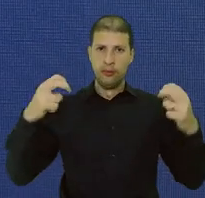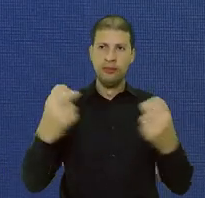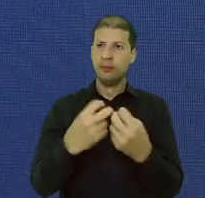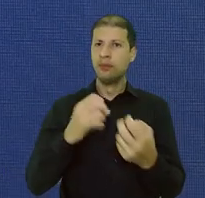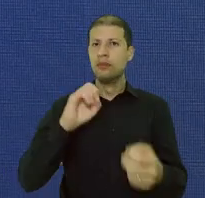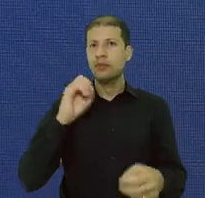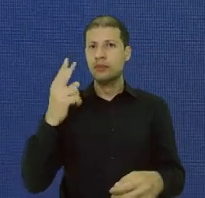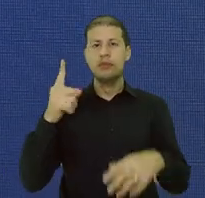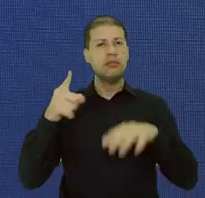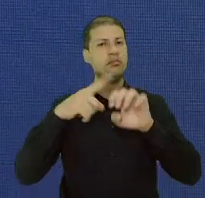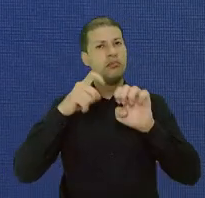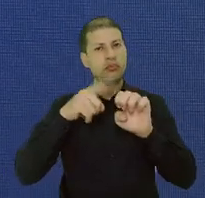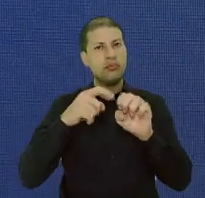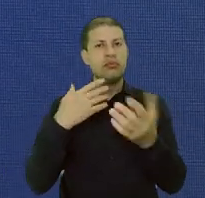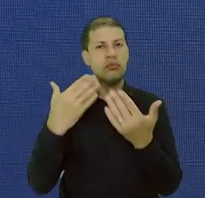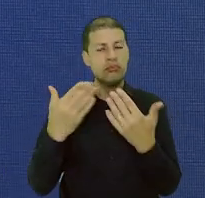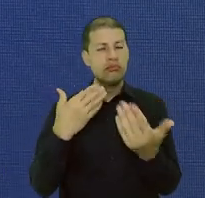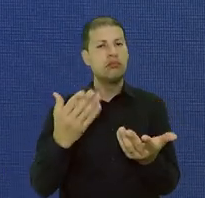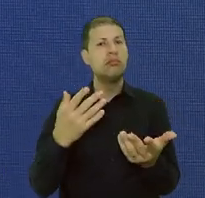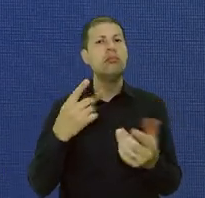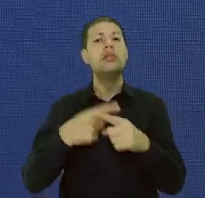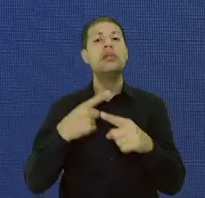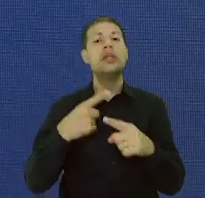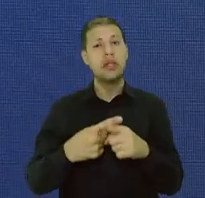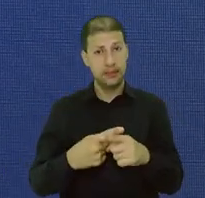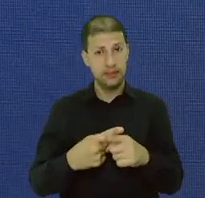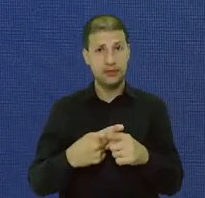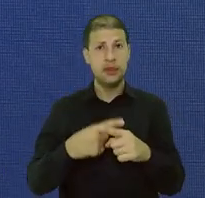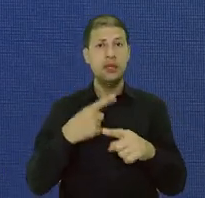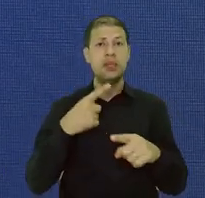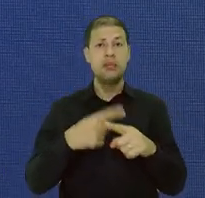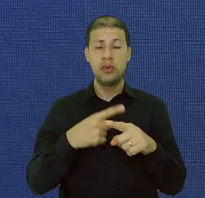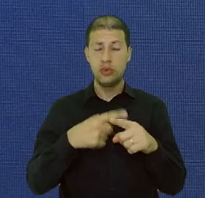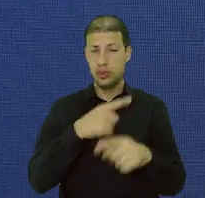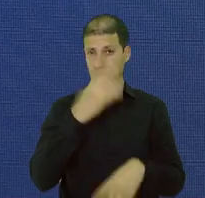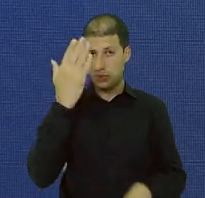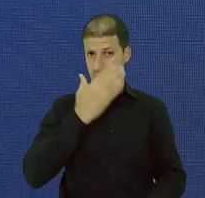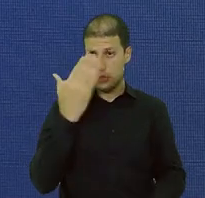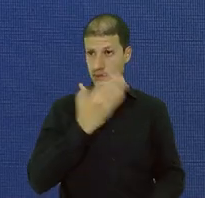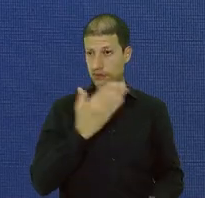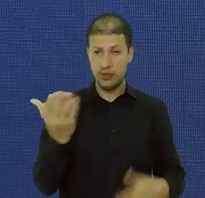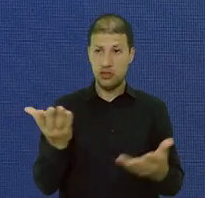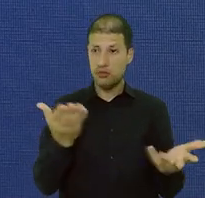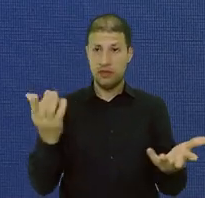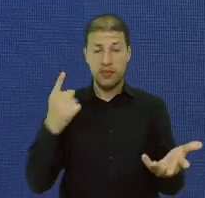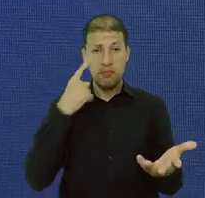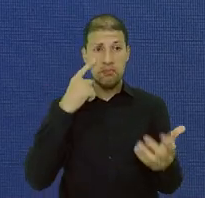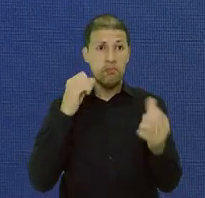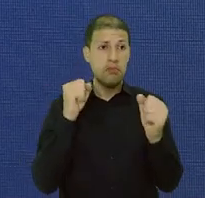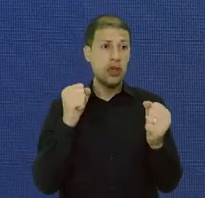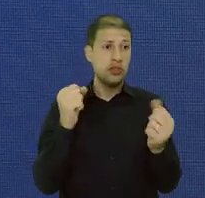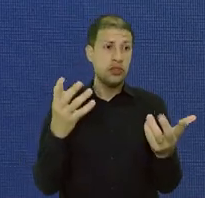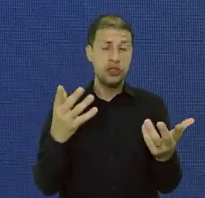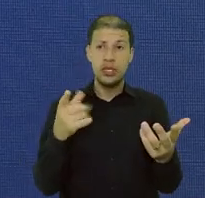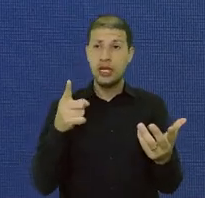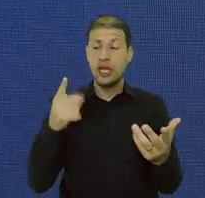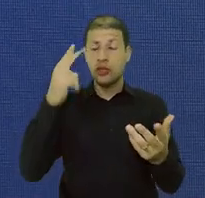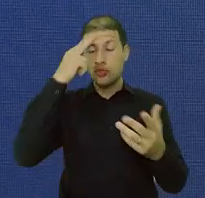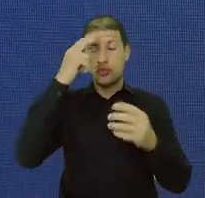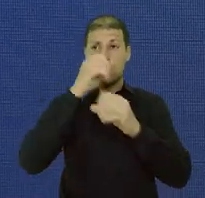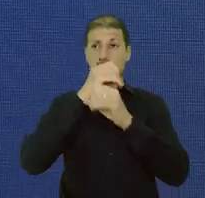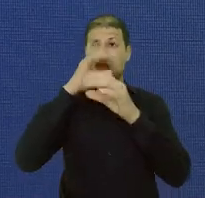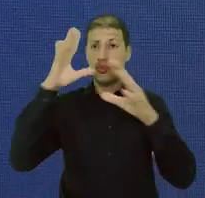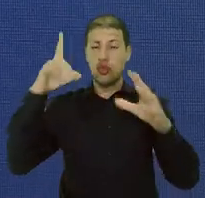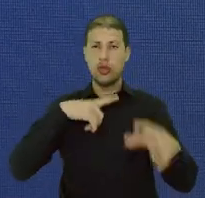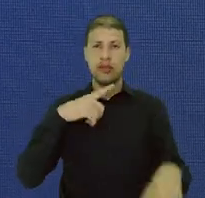ou do Empreendedor de ter uma conversa assim porque ele não tá ele não tá vendo mais uma possibilidade de daquele sonho dele eventualmente fazer o